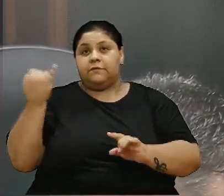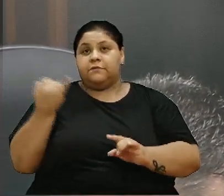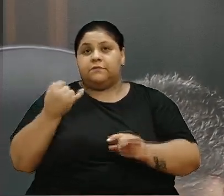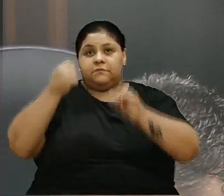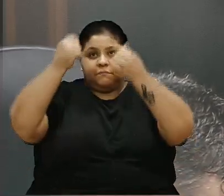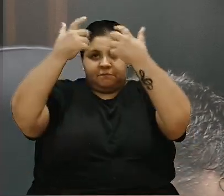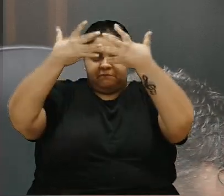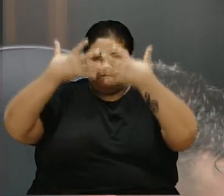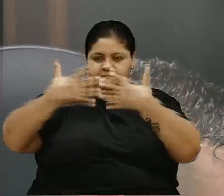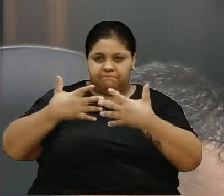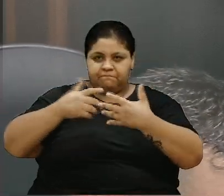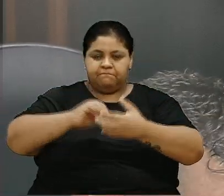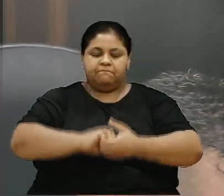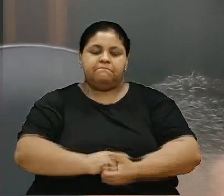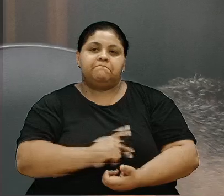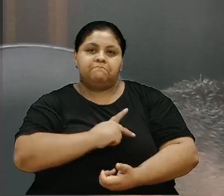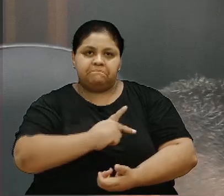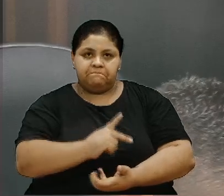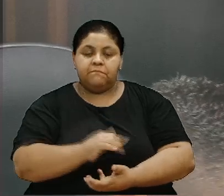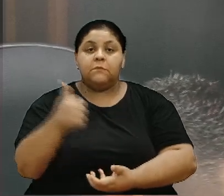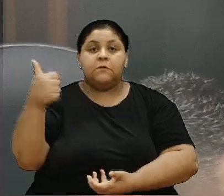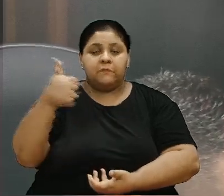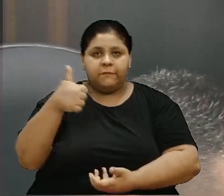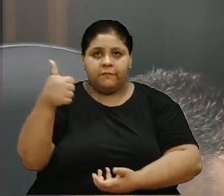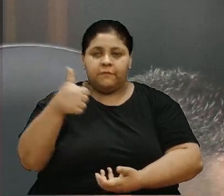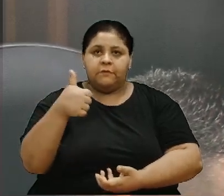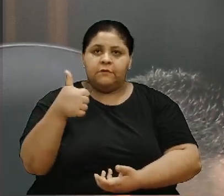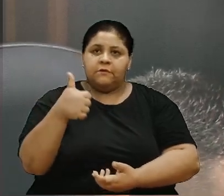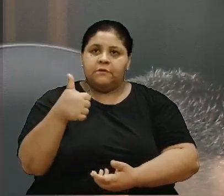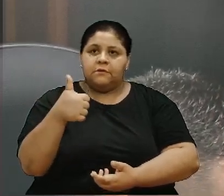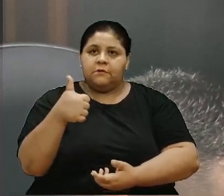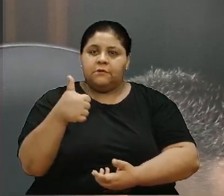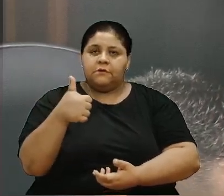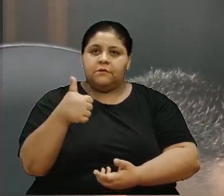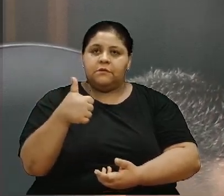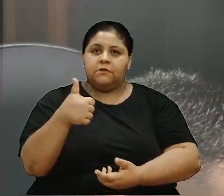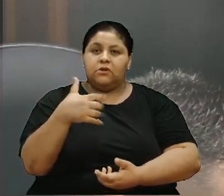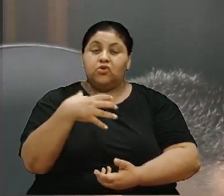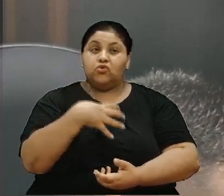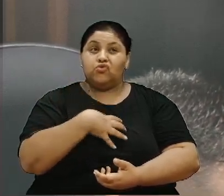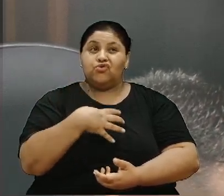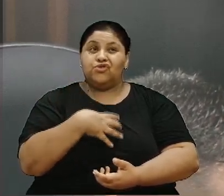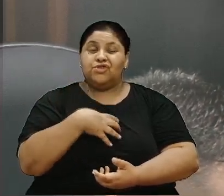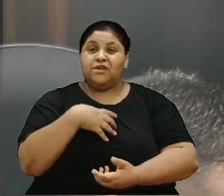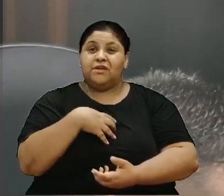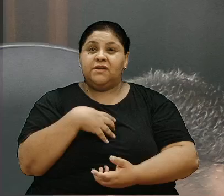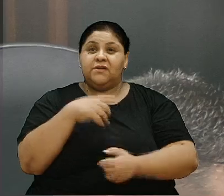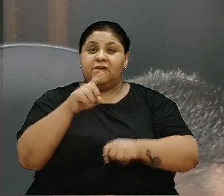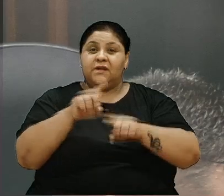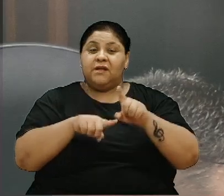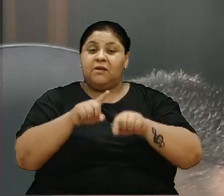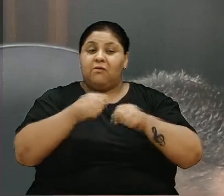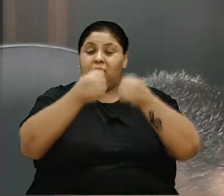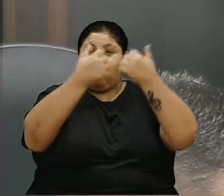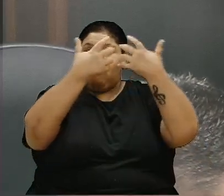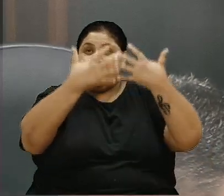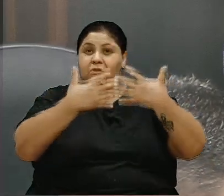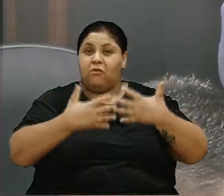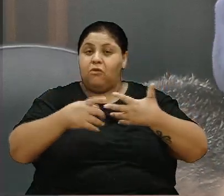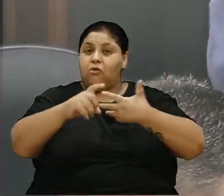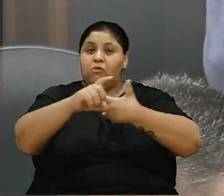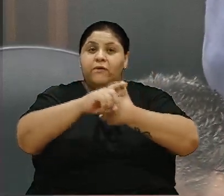alguns elementos aqui, senhor presidente. Primeiro que, muitas vezes, da forma como as coisas estão sendo colocadas, o Executivo